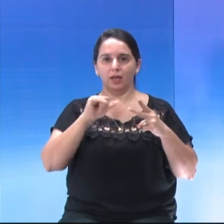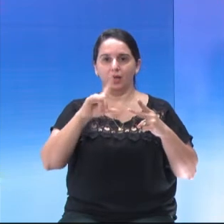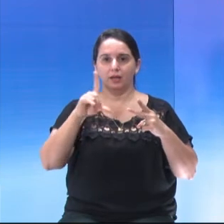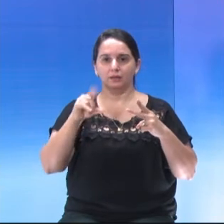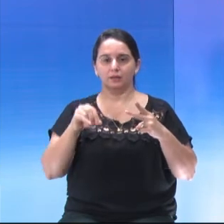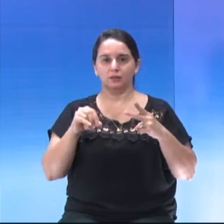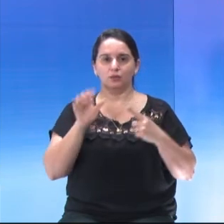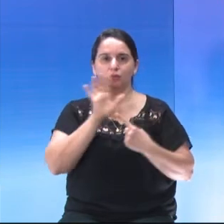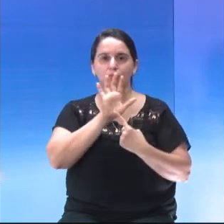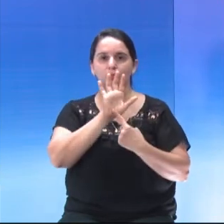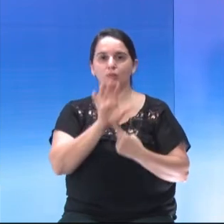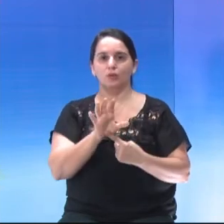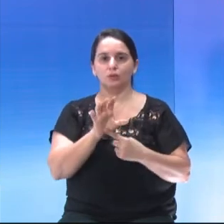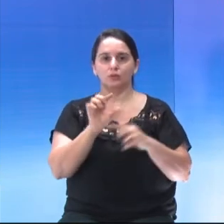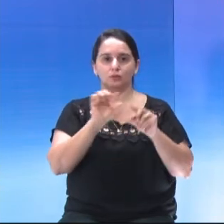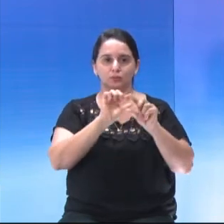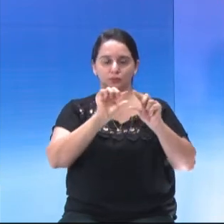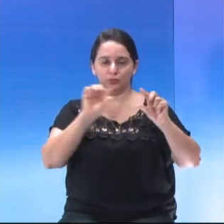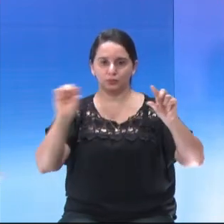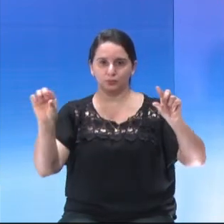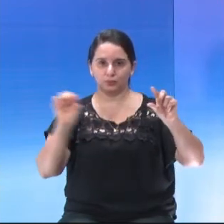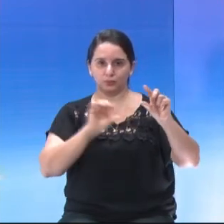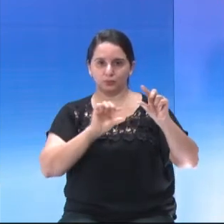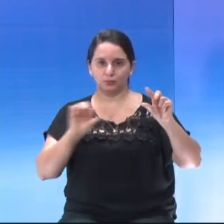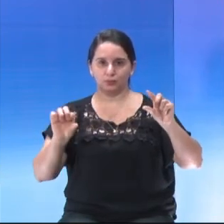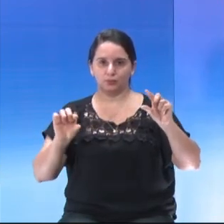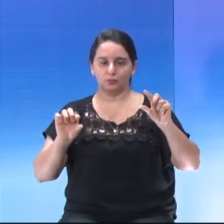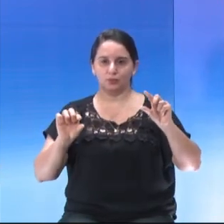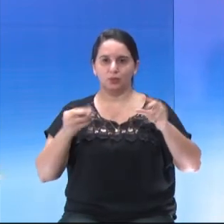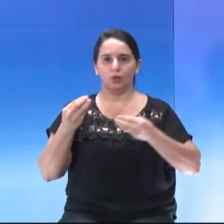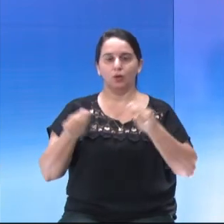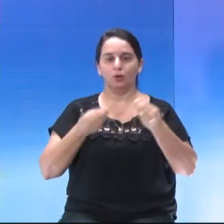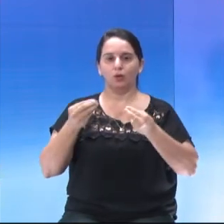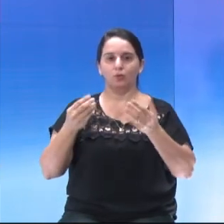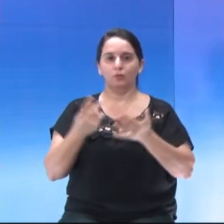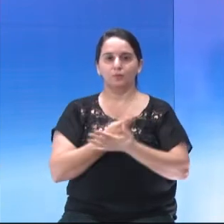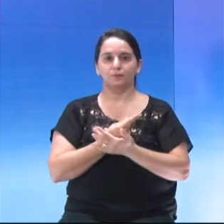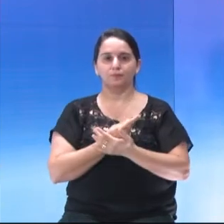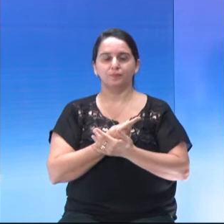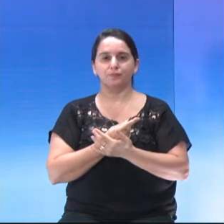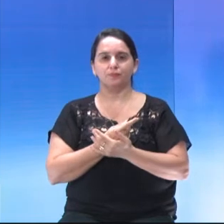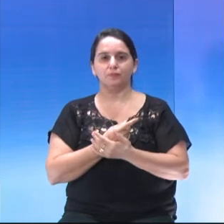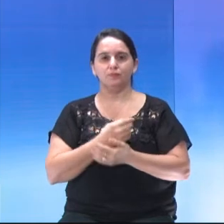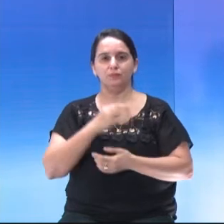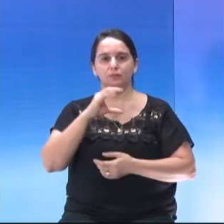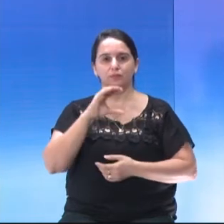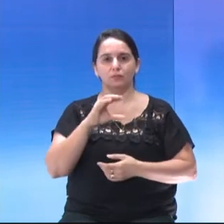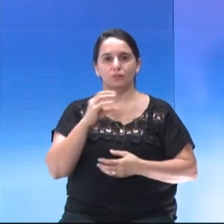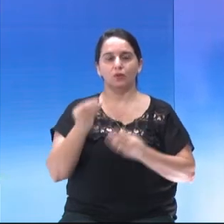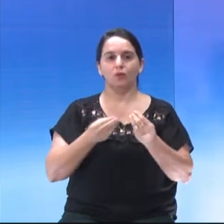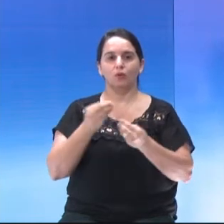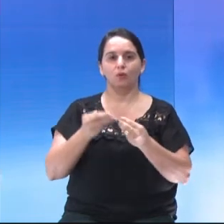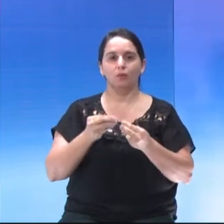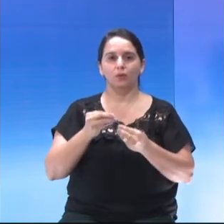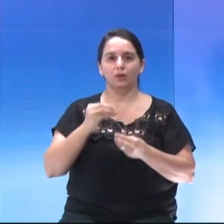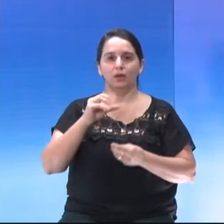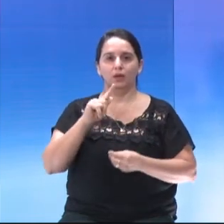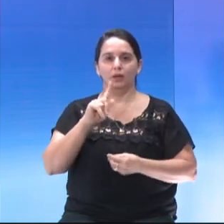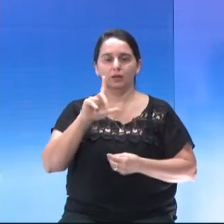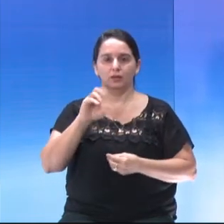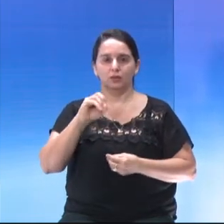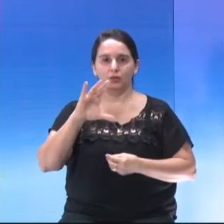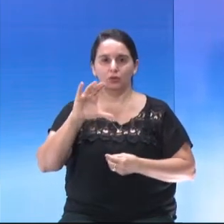a seguir. E ele pega e dá as equações intermediárias aí para a gente, tanto de combustão da glicose quanto a do